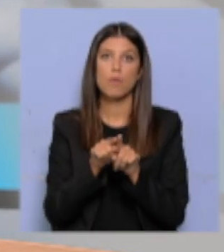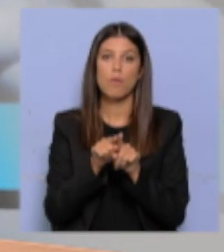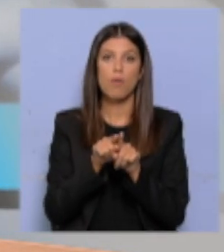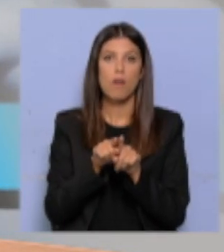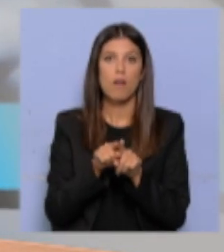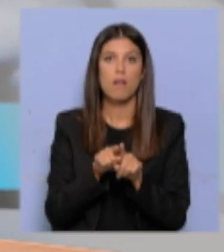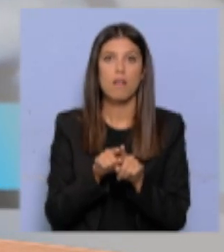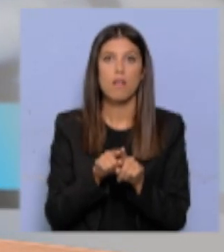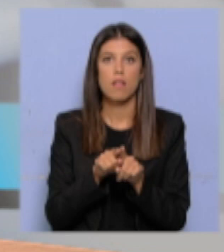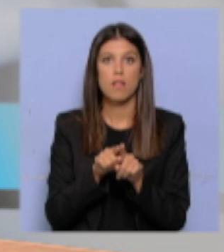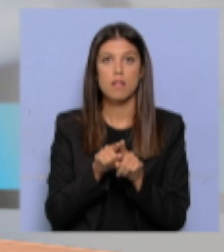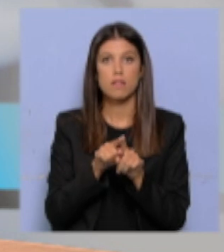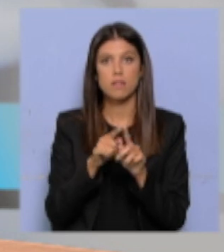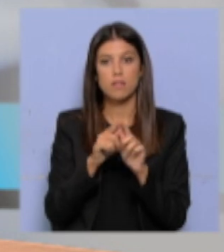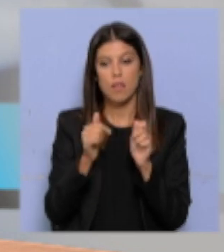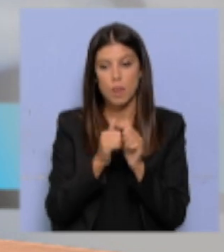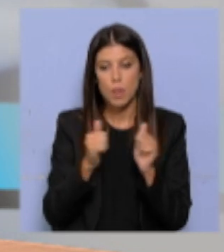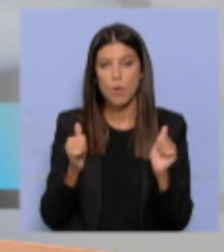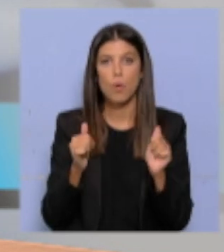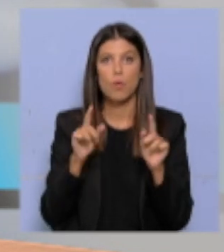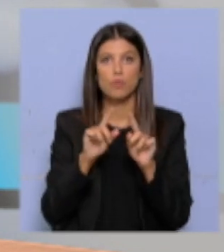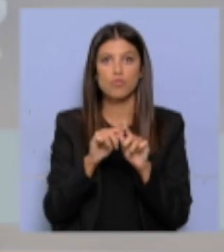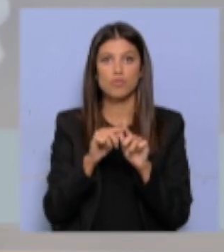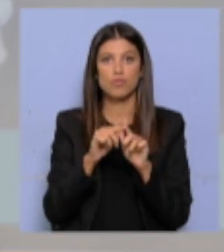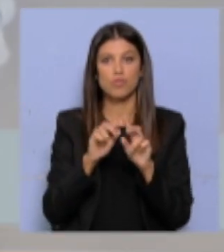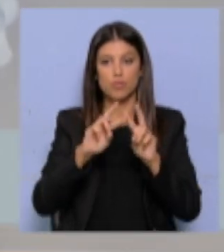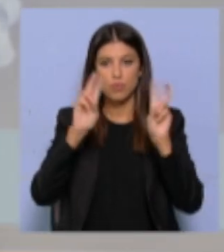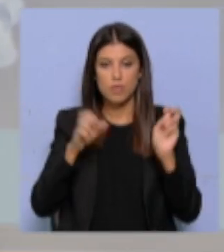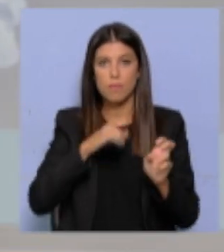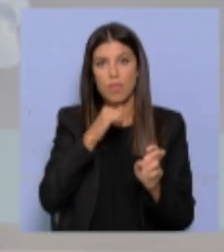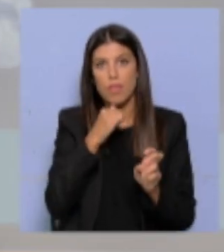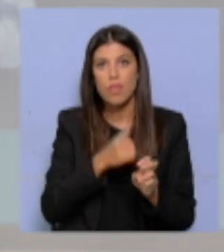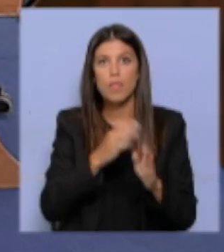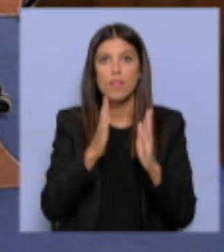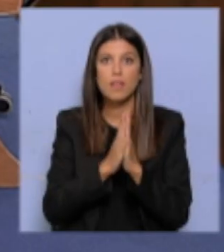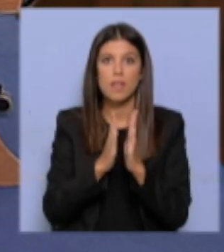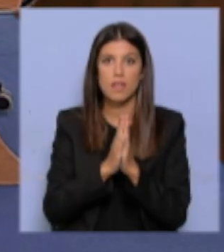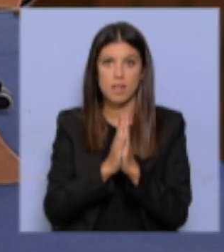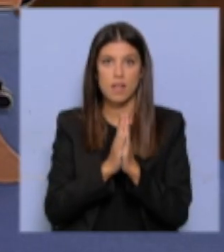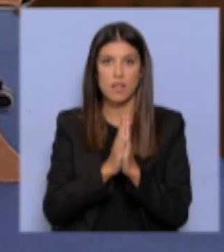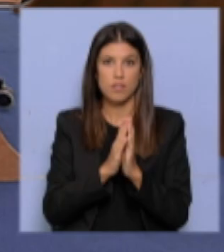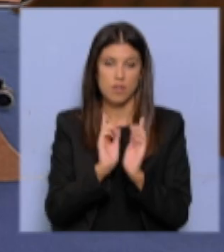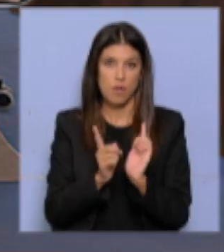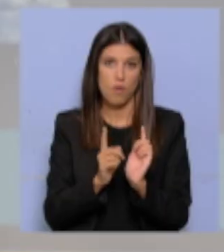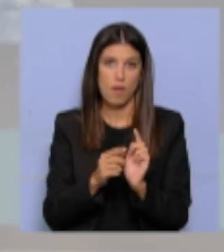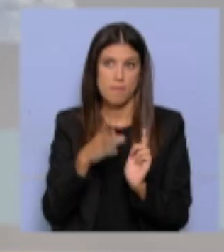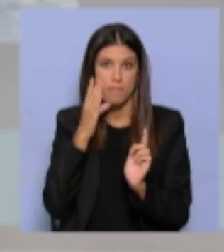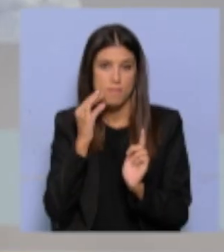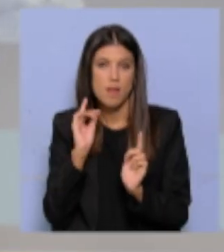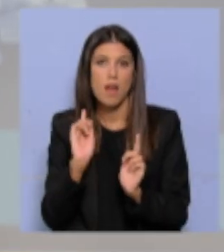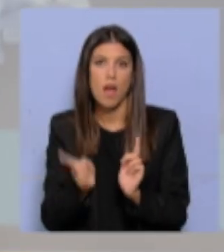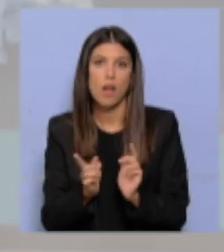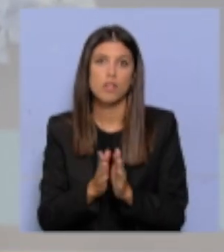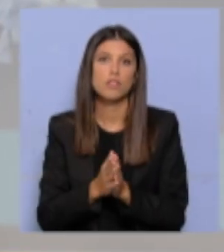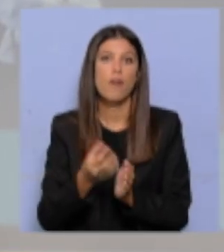próprio agir da Igreja e dos batizados, de resto, no seu cotidiano de vida, não é? Sim, de